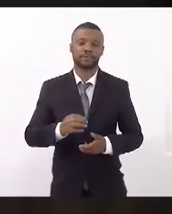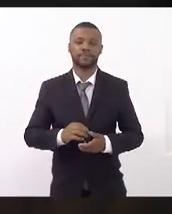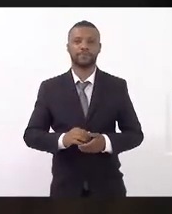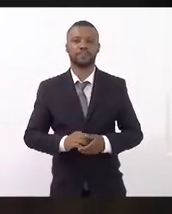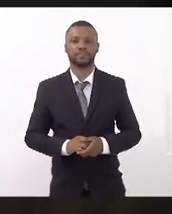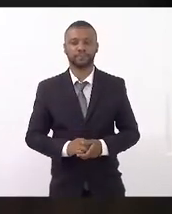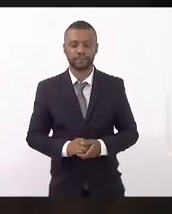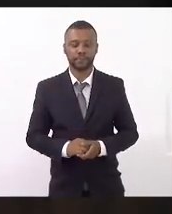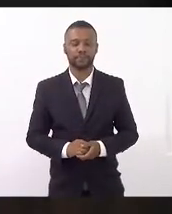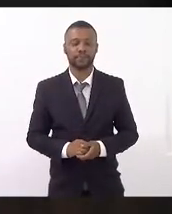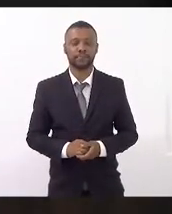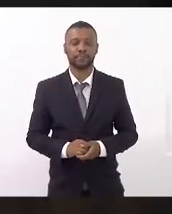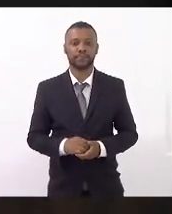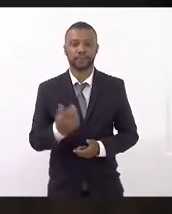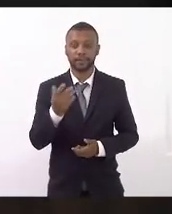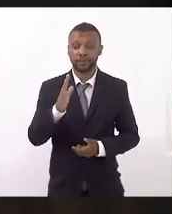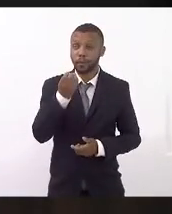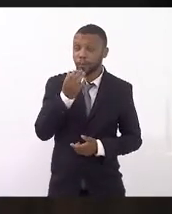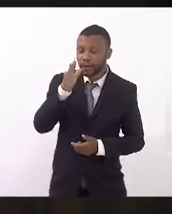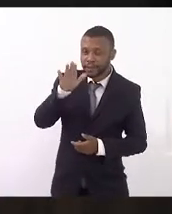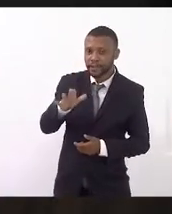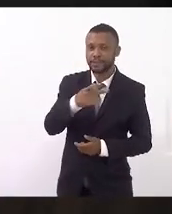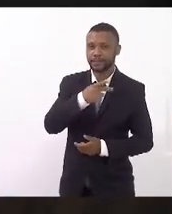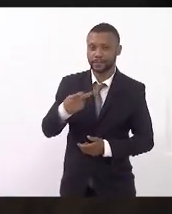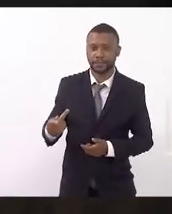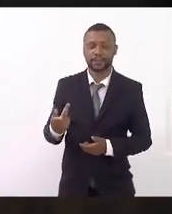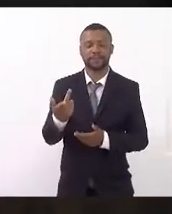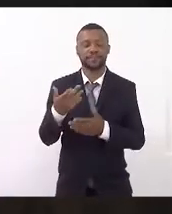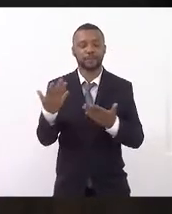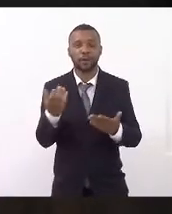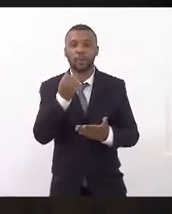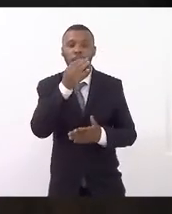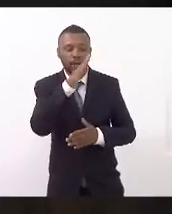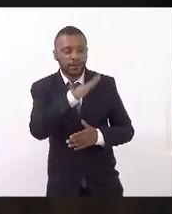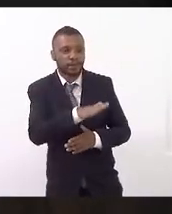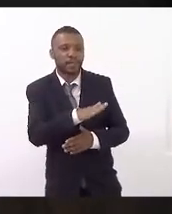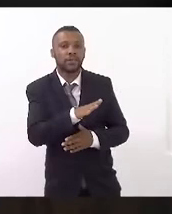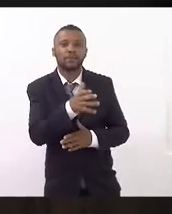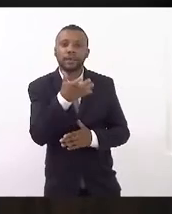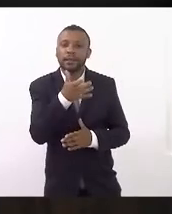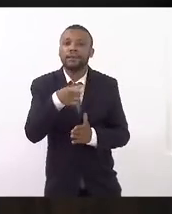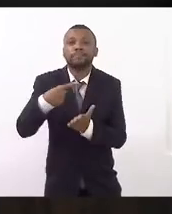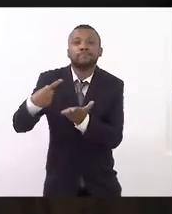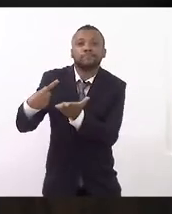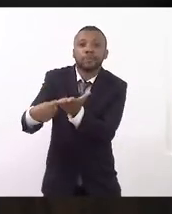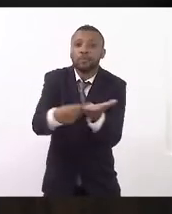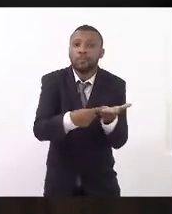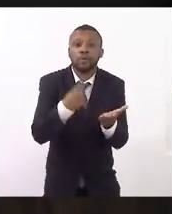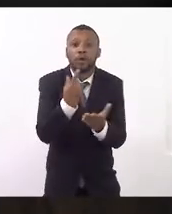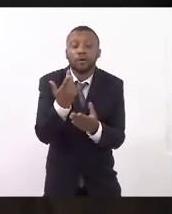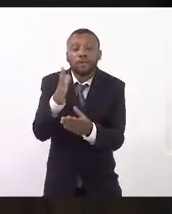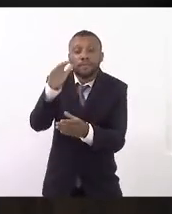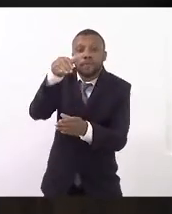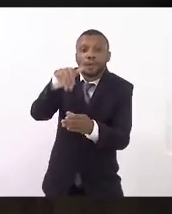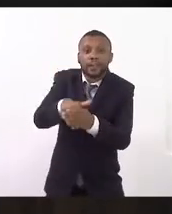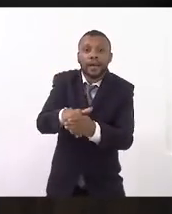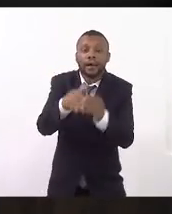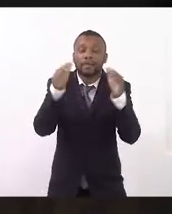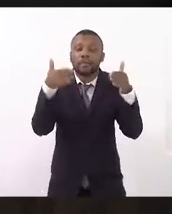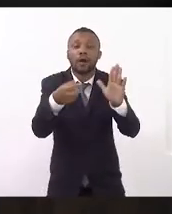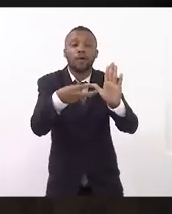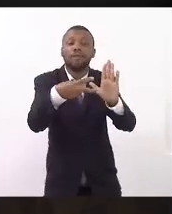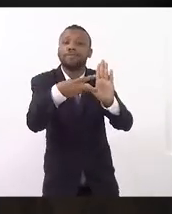vamos, eu queria... Boa tarde, presidente. Boa tarde, eu queria fazer um acordo aqui para que a gente pudesse votar o veto,